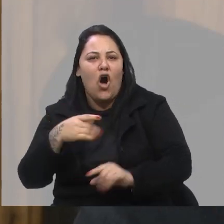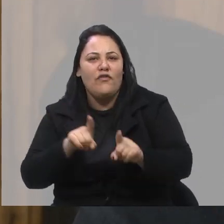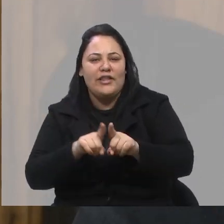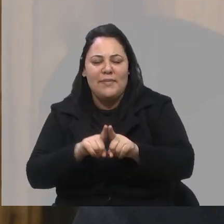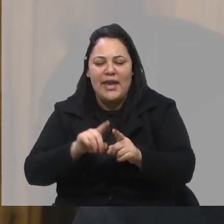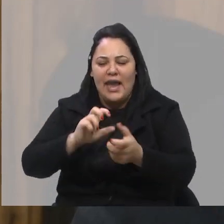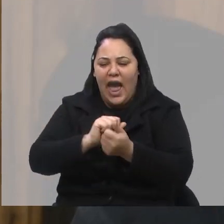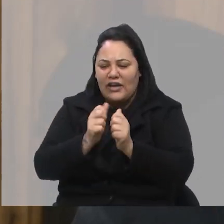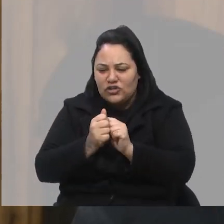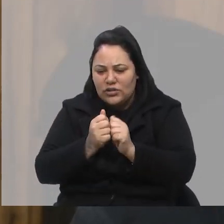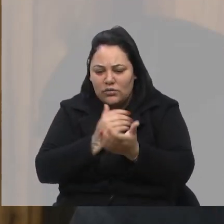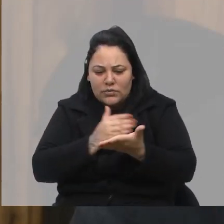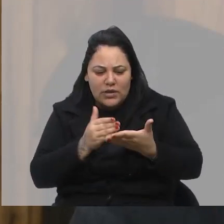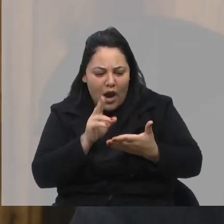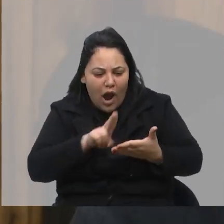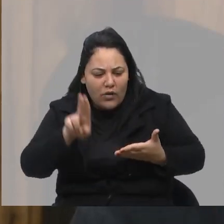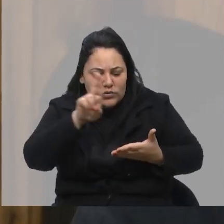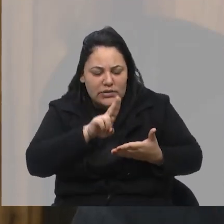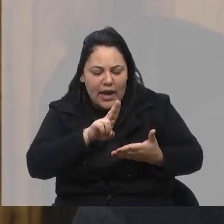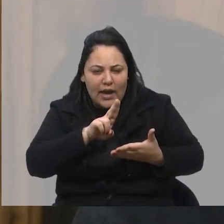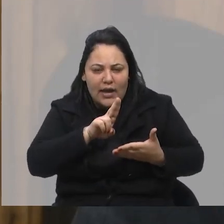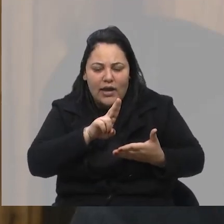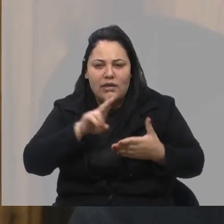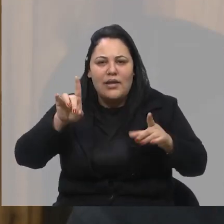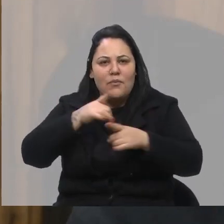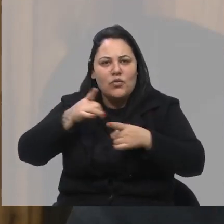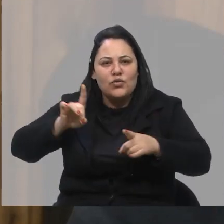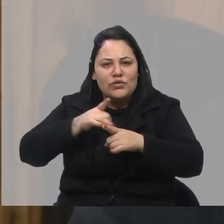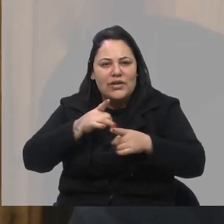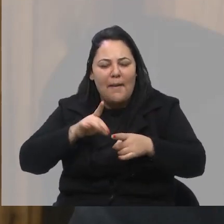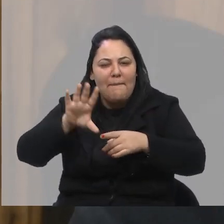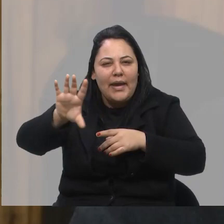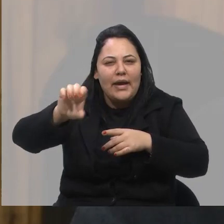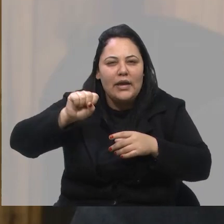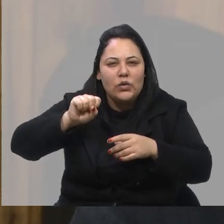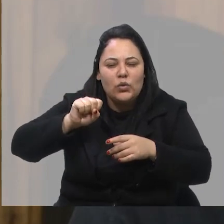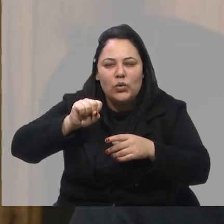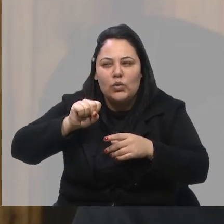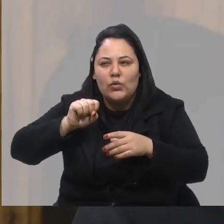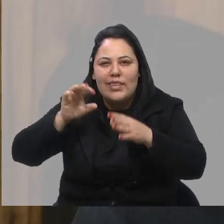na música nativista também, trazendo harmonias